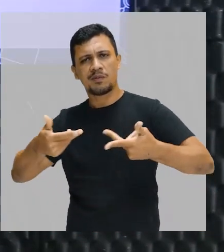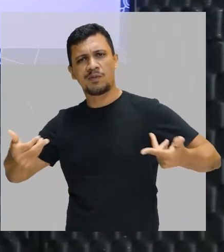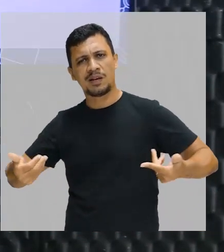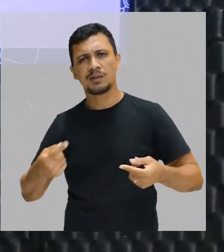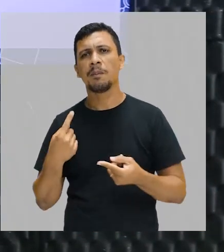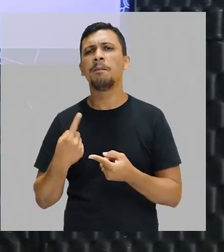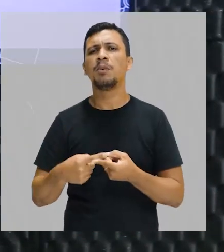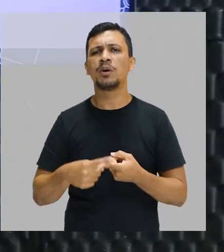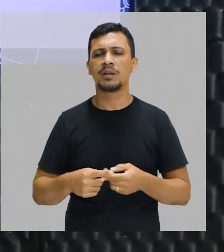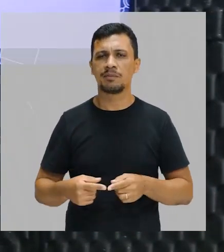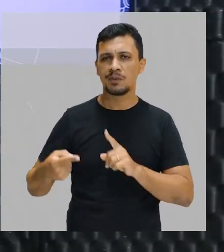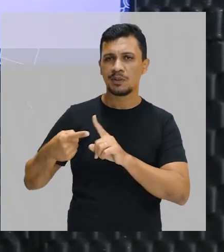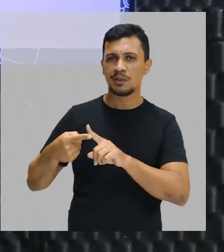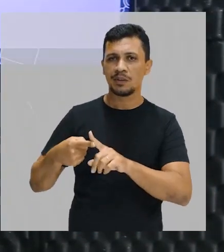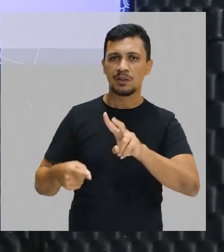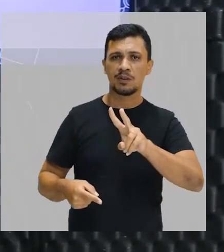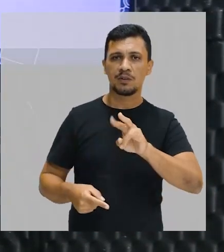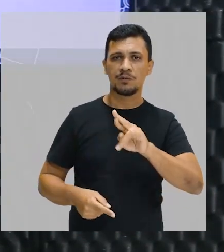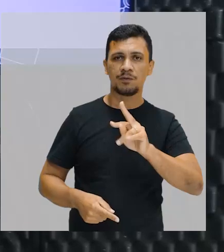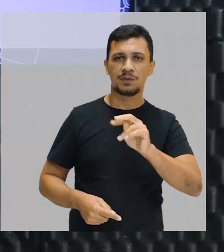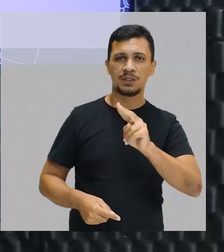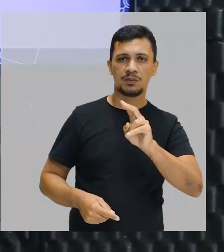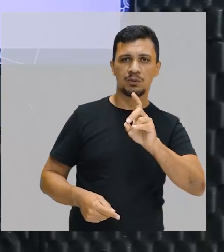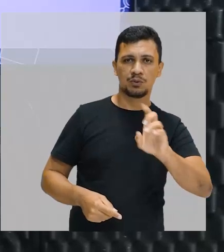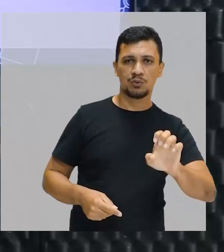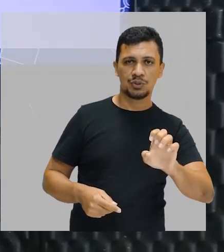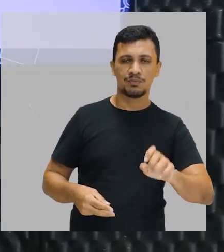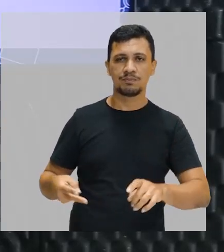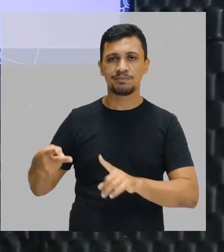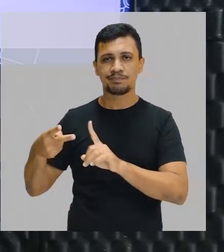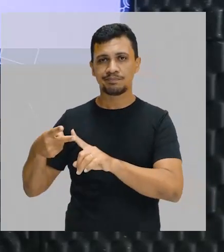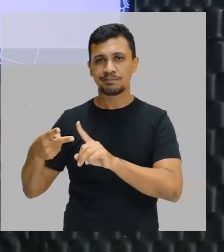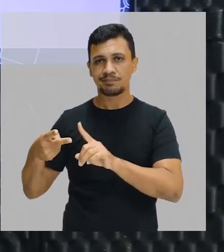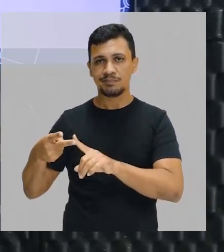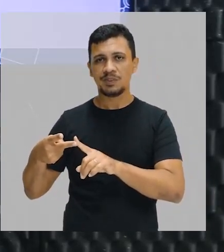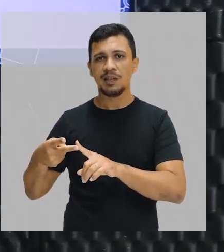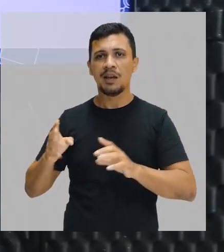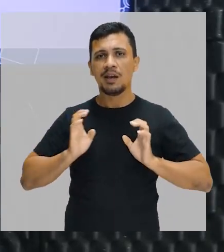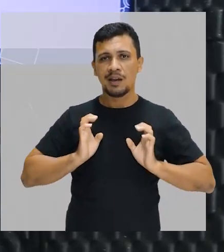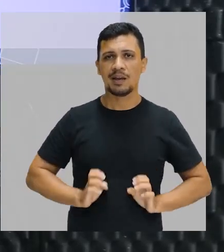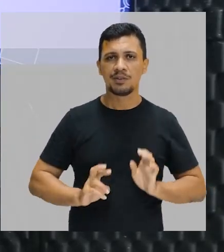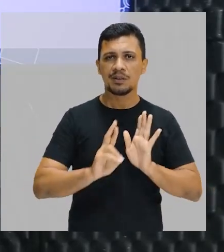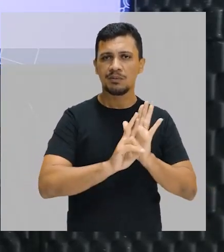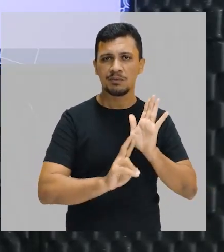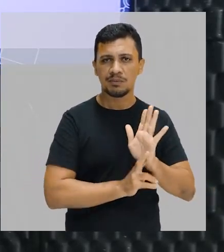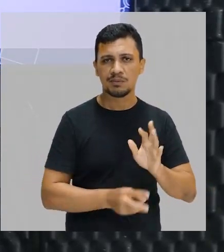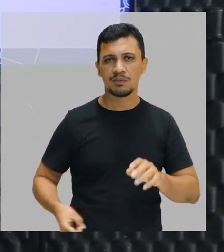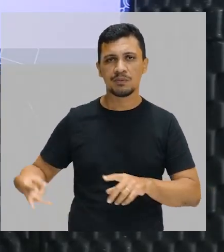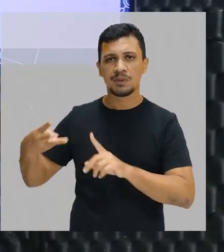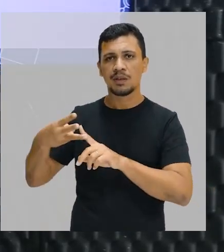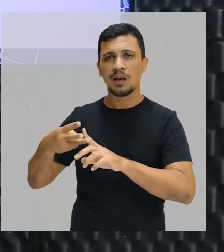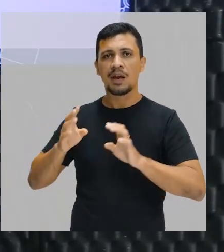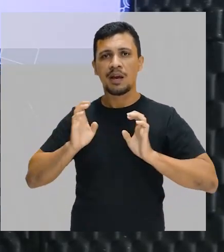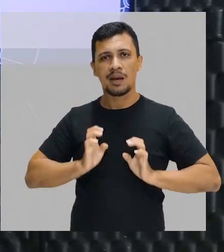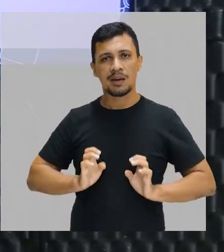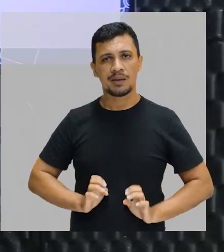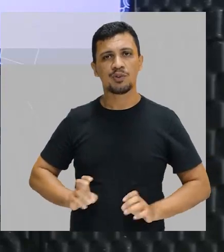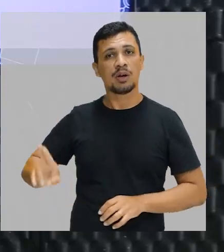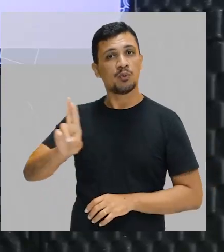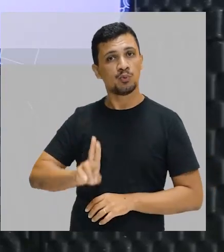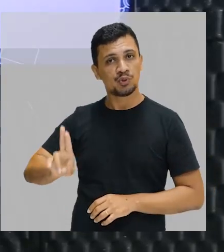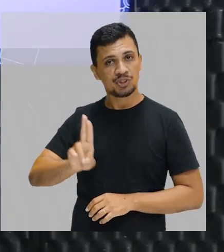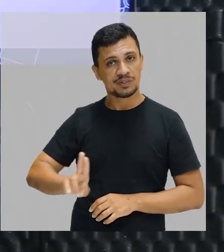certo? Nós temos a ética deontológica, éticas normativas, né? A ética utilitarista, ok? E cada uma